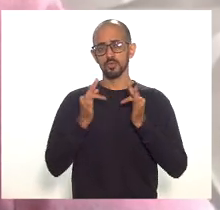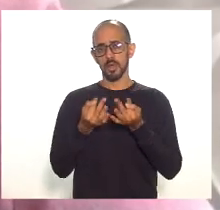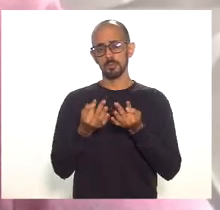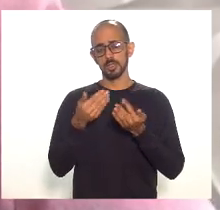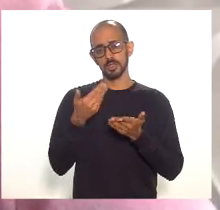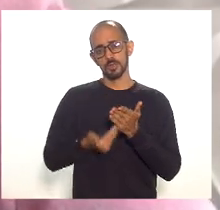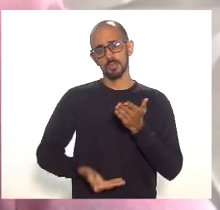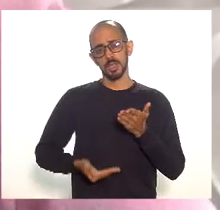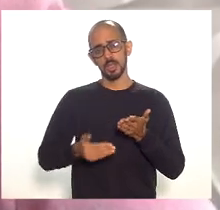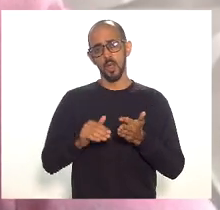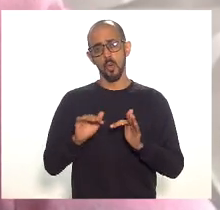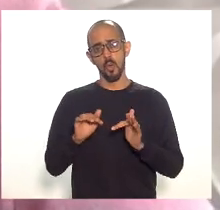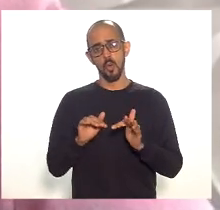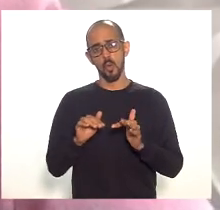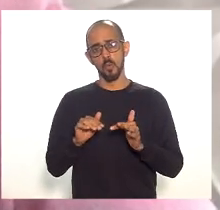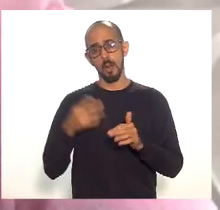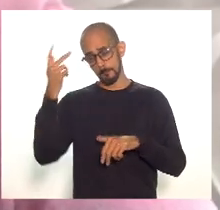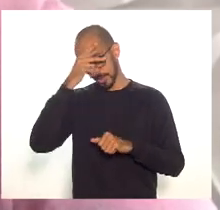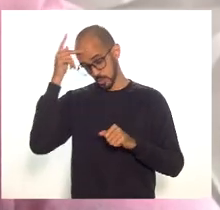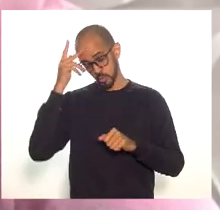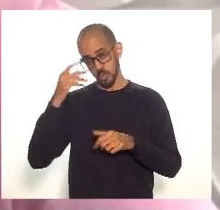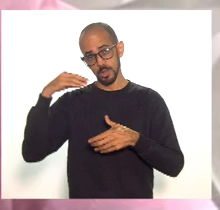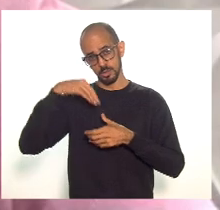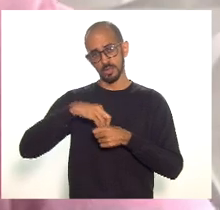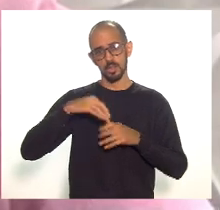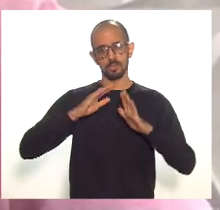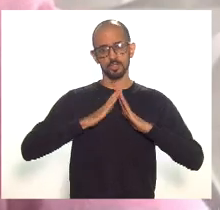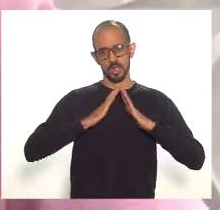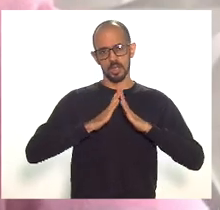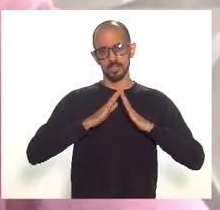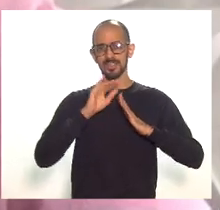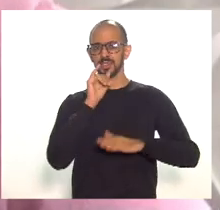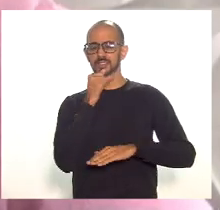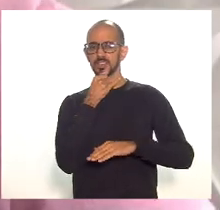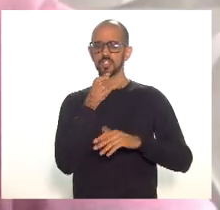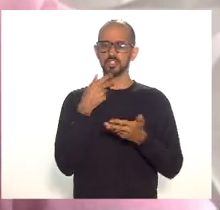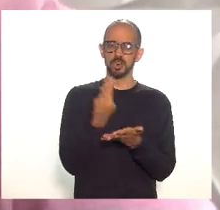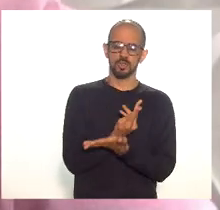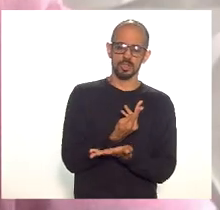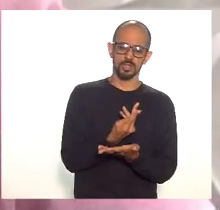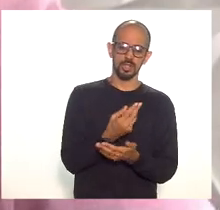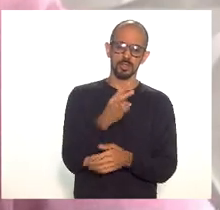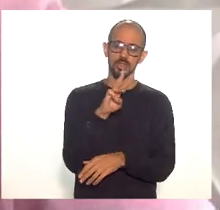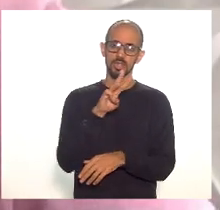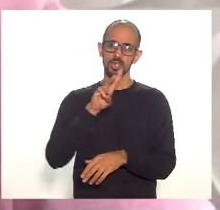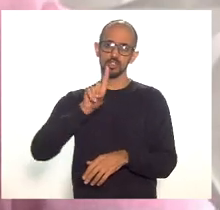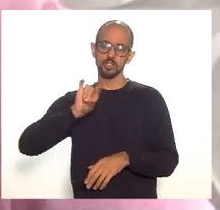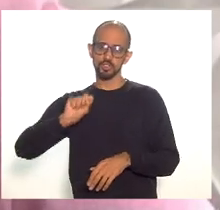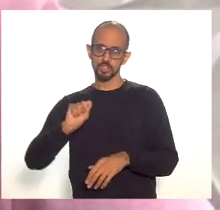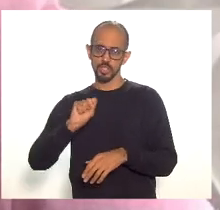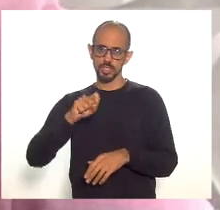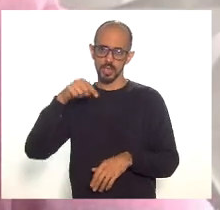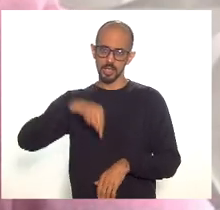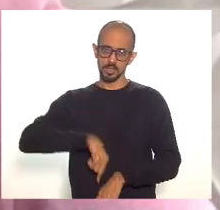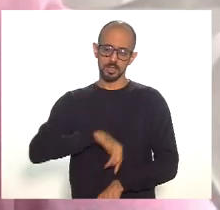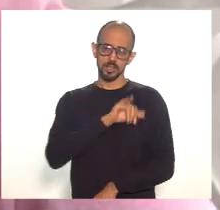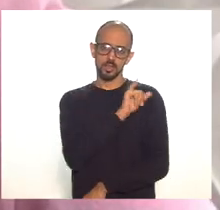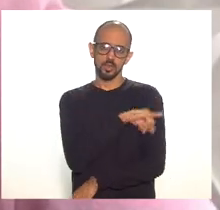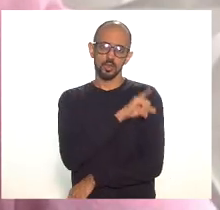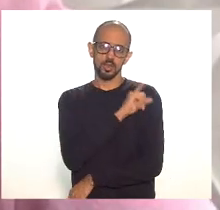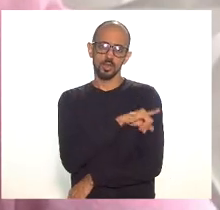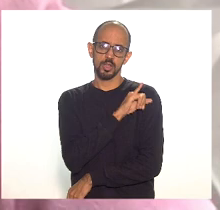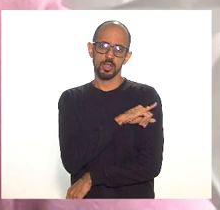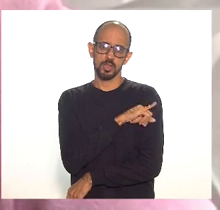perderam seus entes queridos. E é triste ver, por exemplo, que há 3 dias seguidos a cidade do Rio de Janeiro